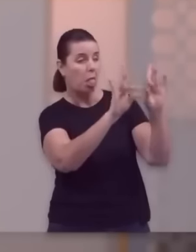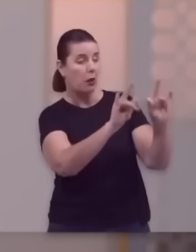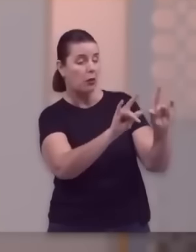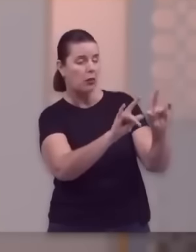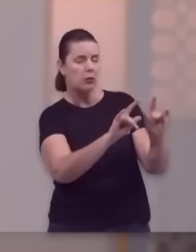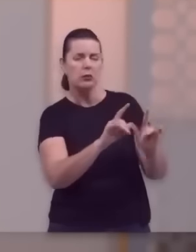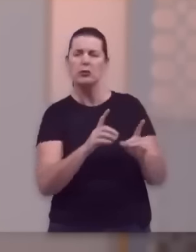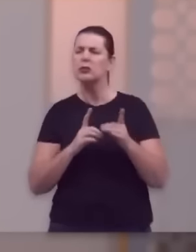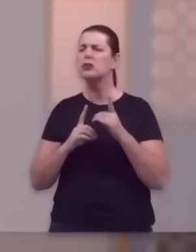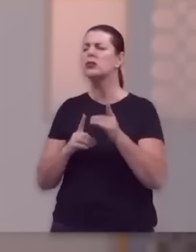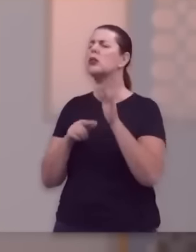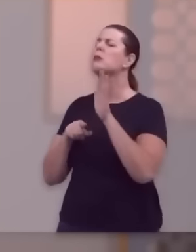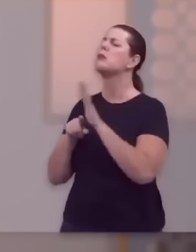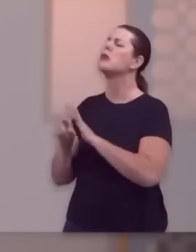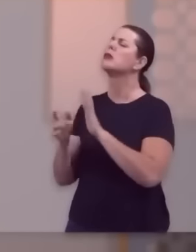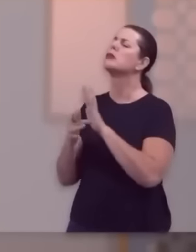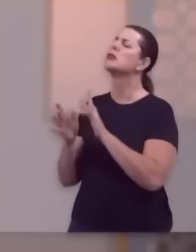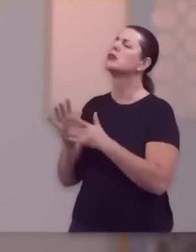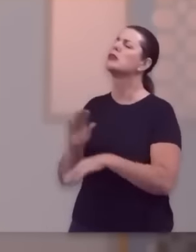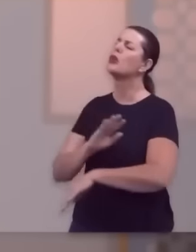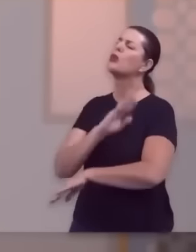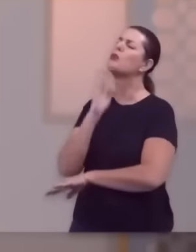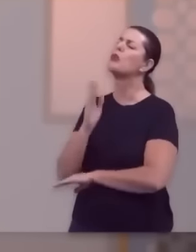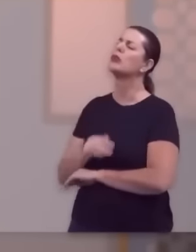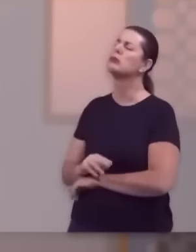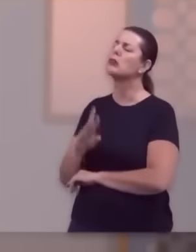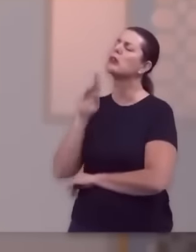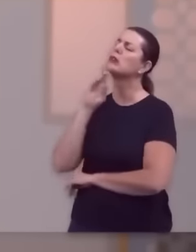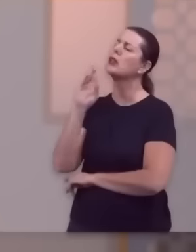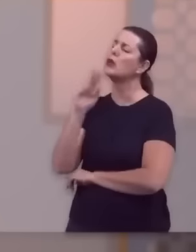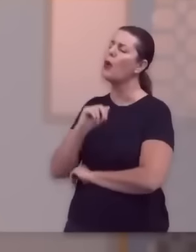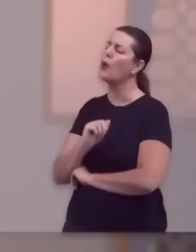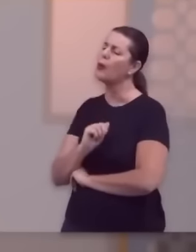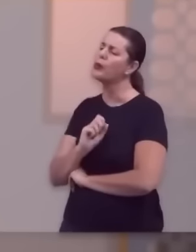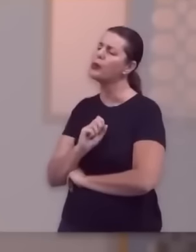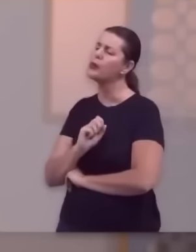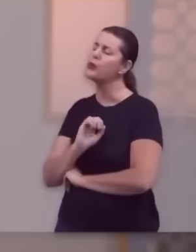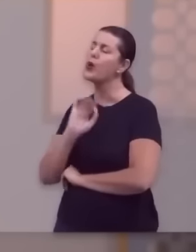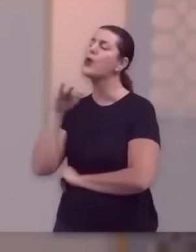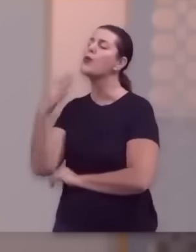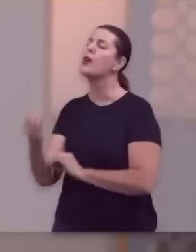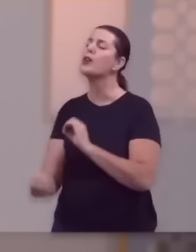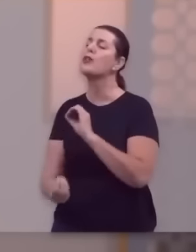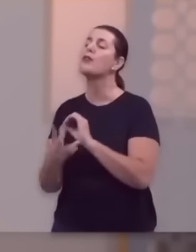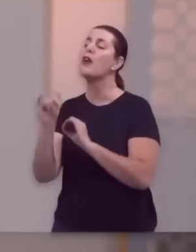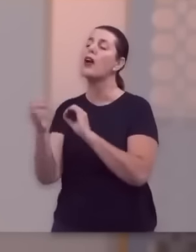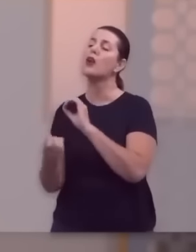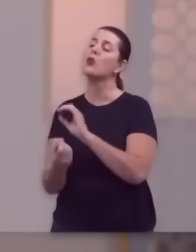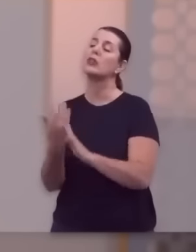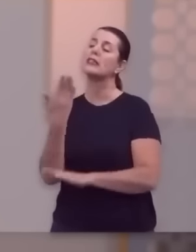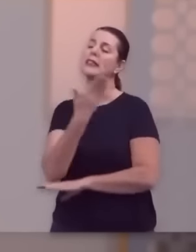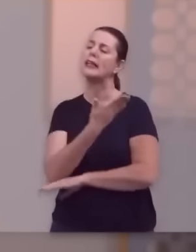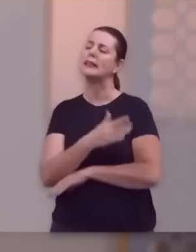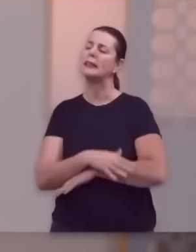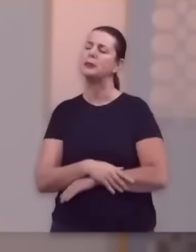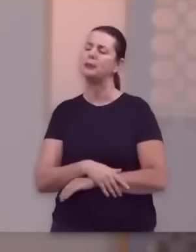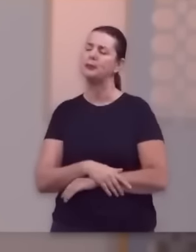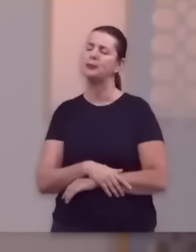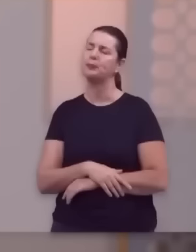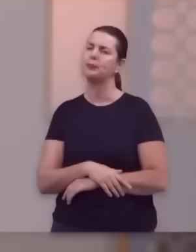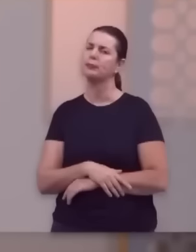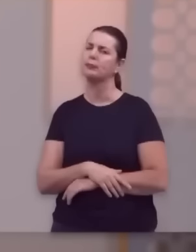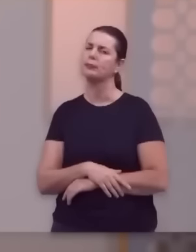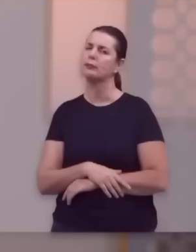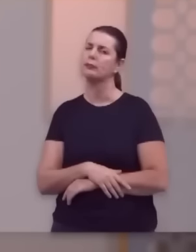e os discípulos então perguntam para ele no Monte das Oliveiras senhor quando vai suceder isso